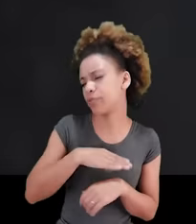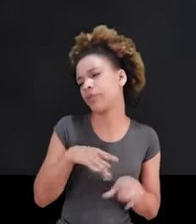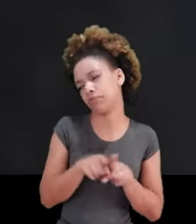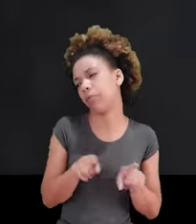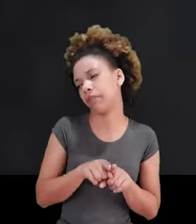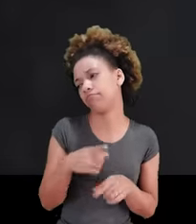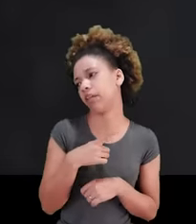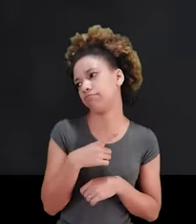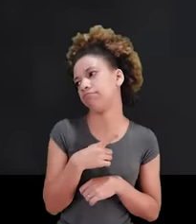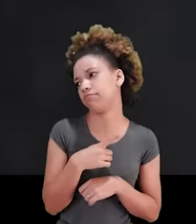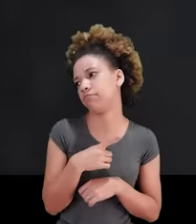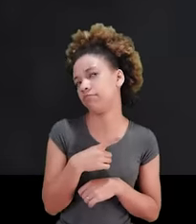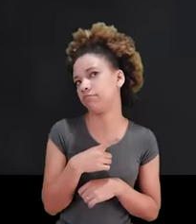isso, não é?